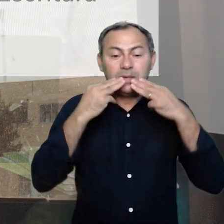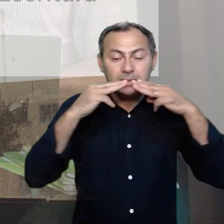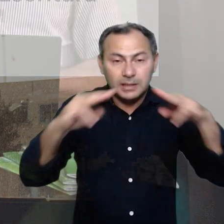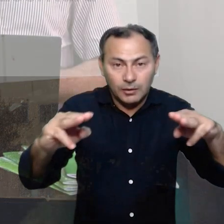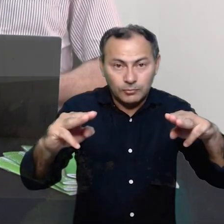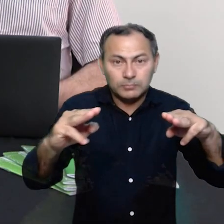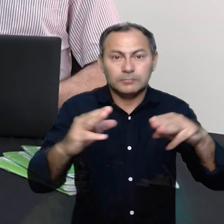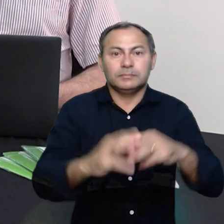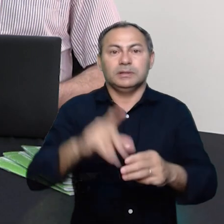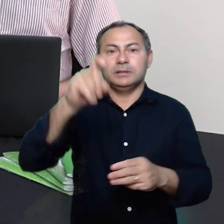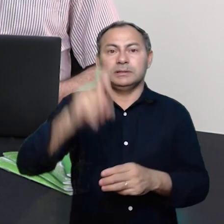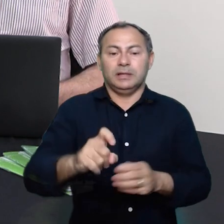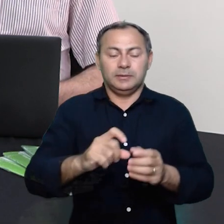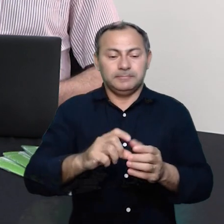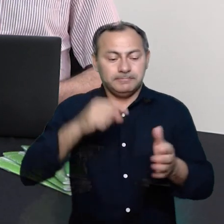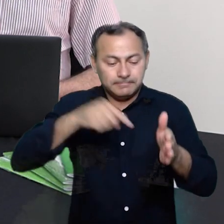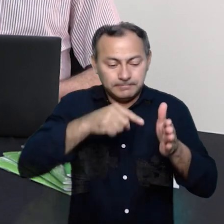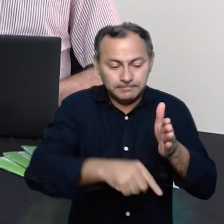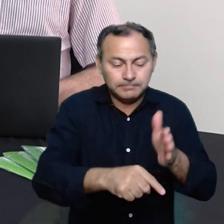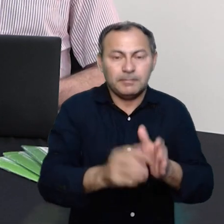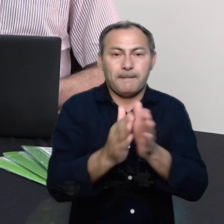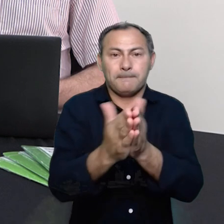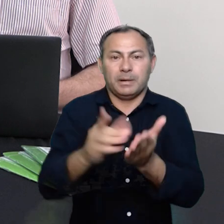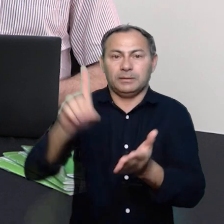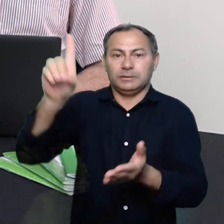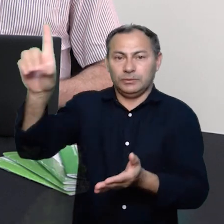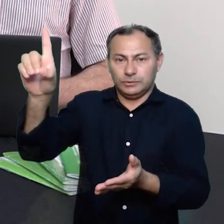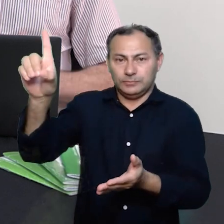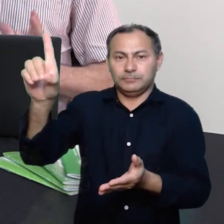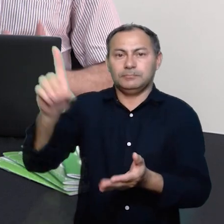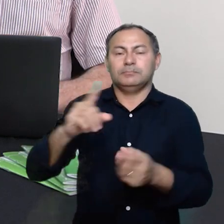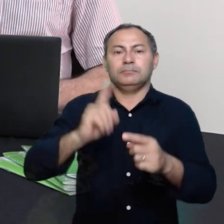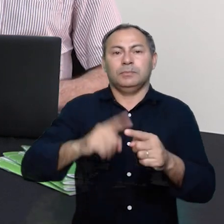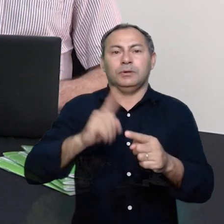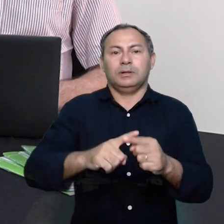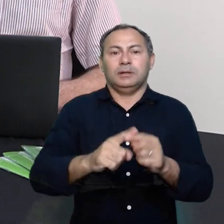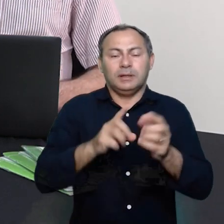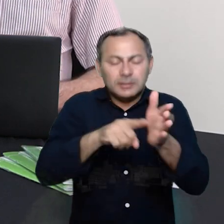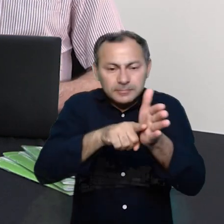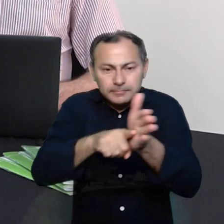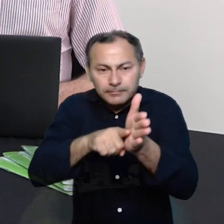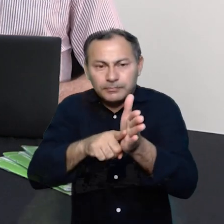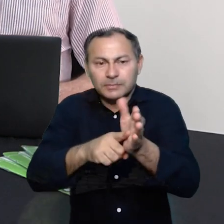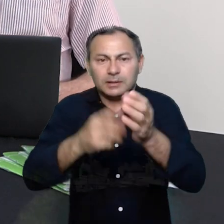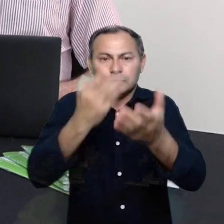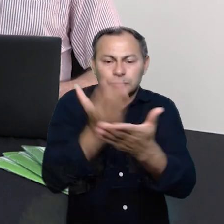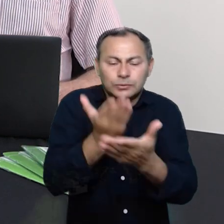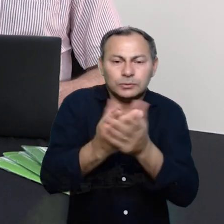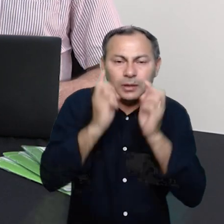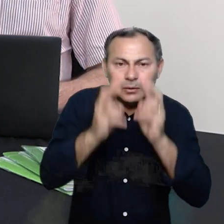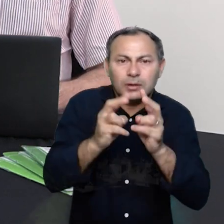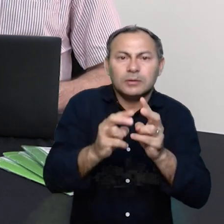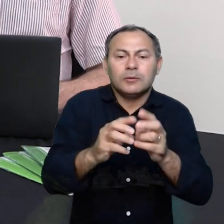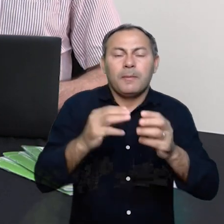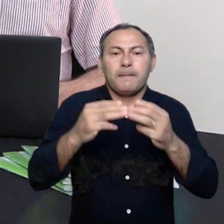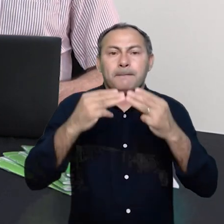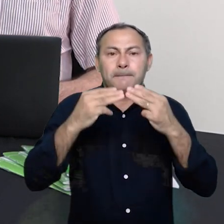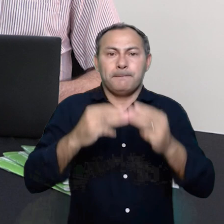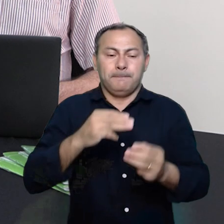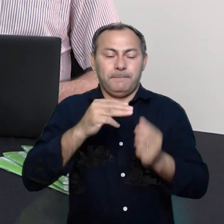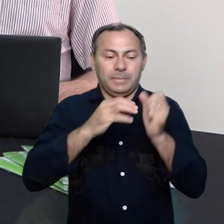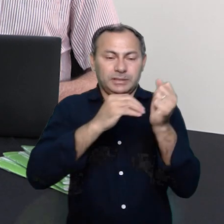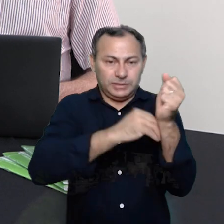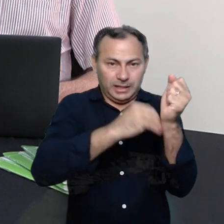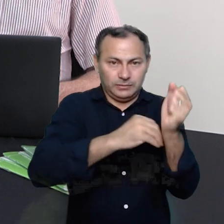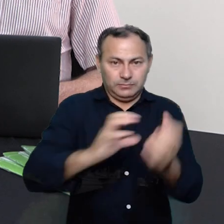né, de ser fundamentada, né, na palavra de Deus, porque ela examina, prescruta o mistério da